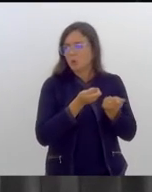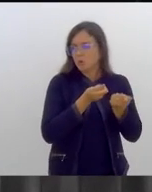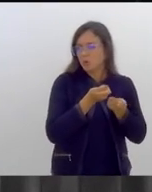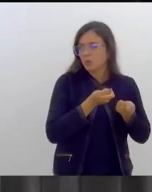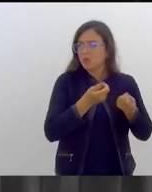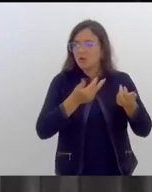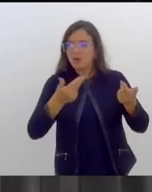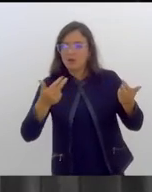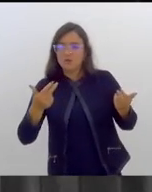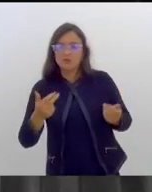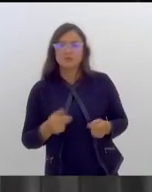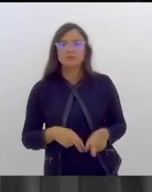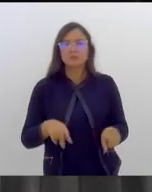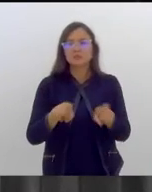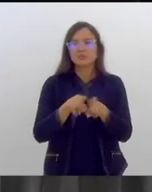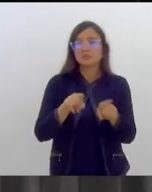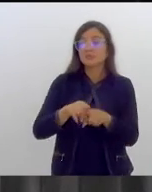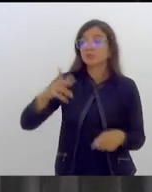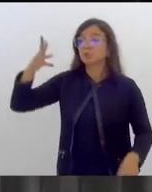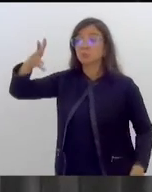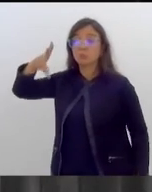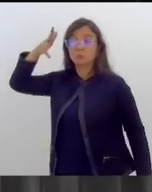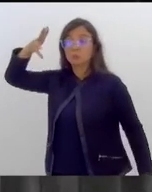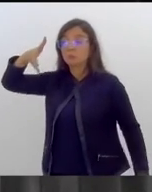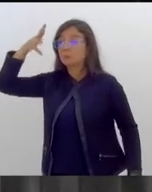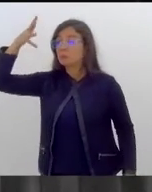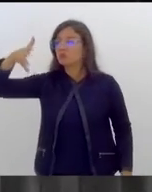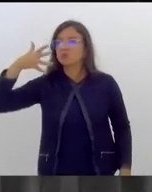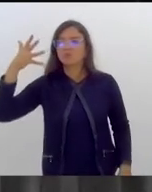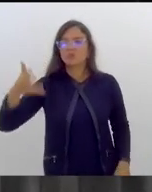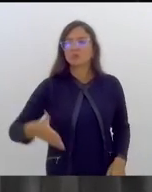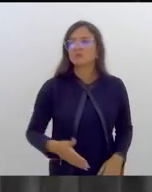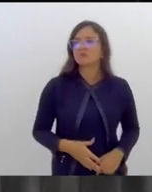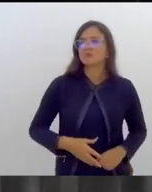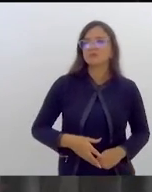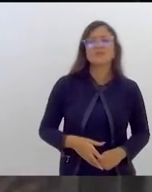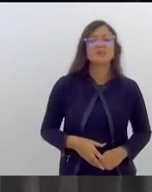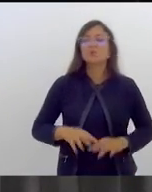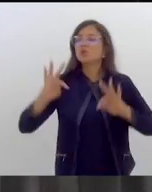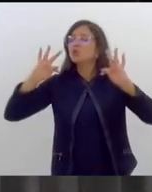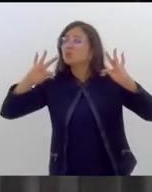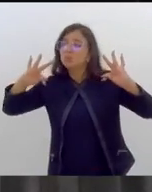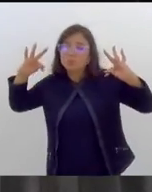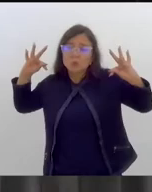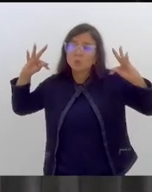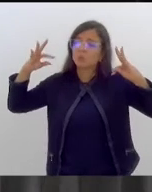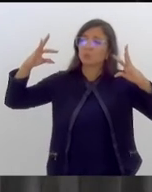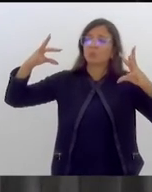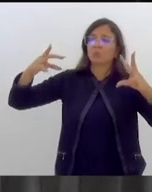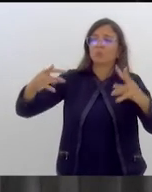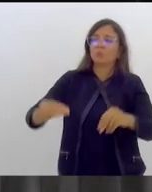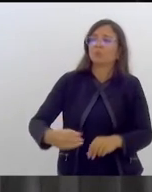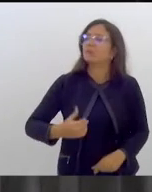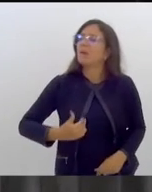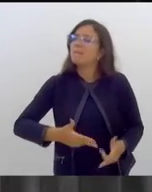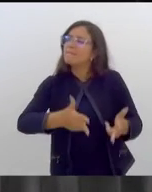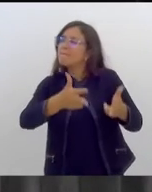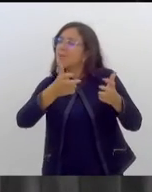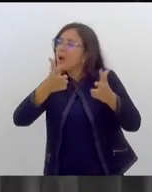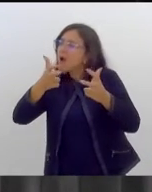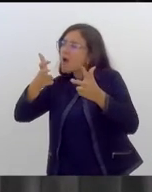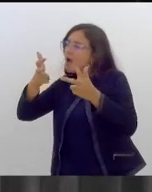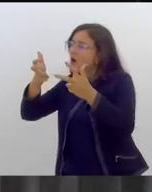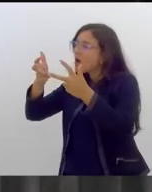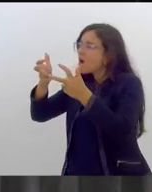através dos discursos indiretos ou seja tudo isto ao longo do